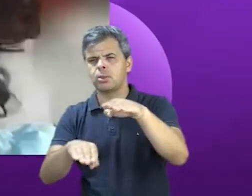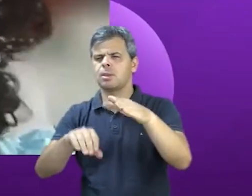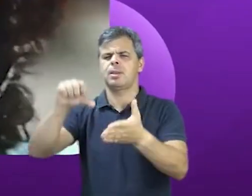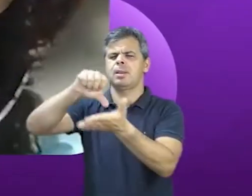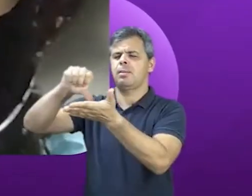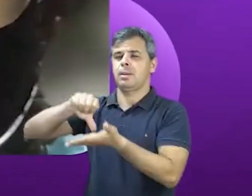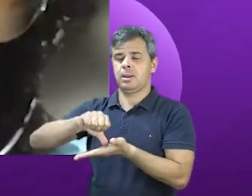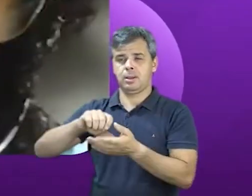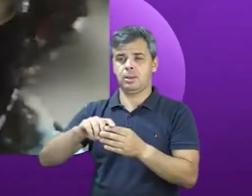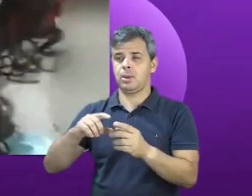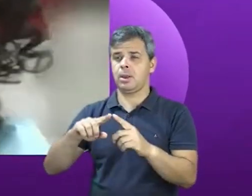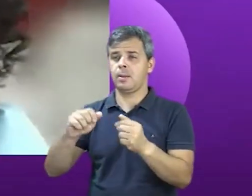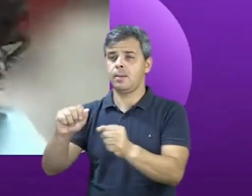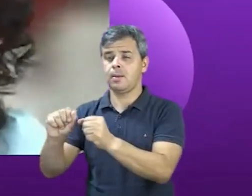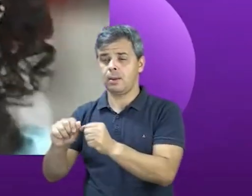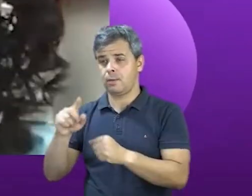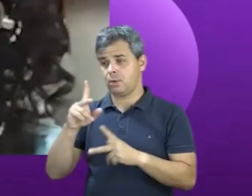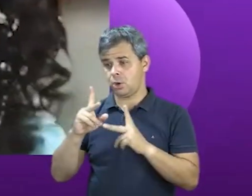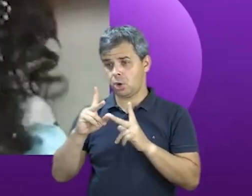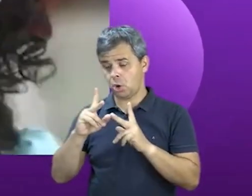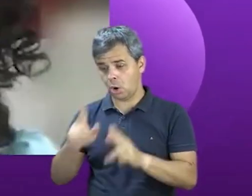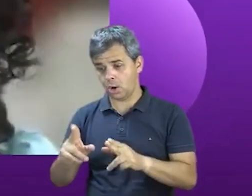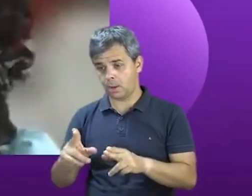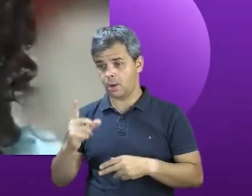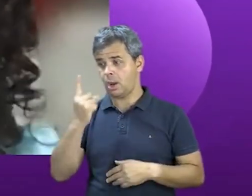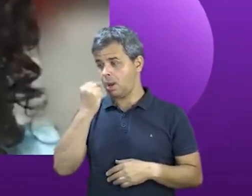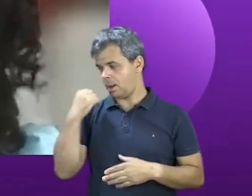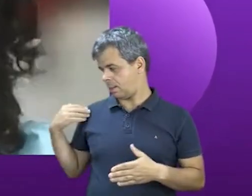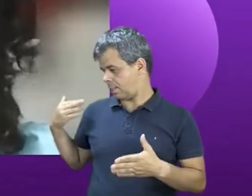do país são desiguais. Mas se você olhar para a história do Ceará,